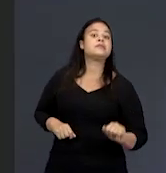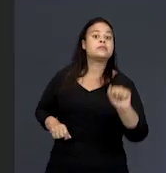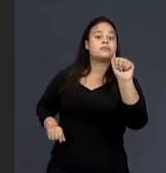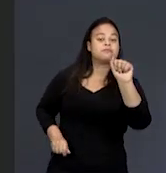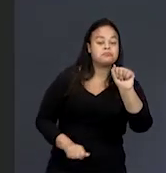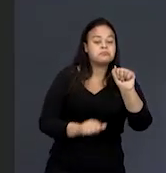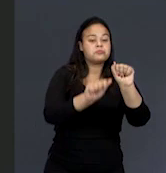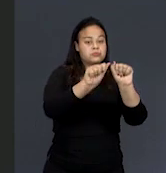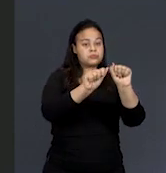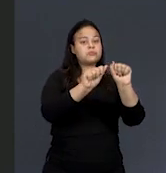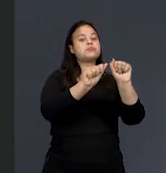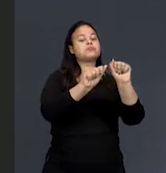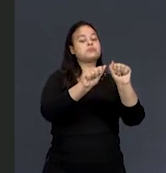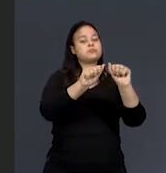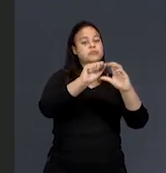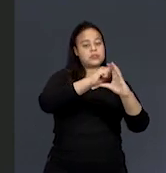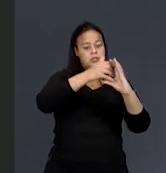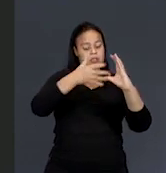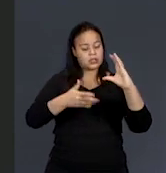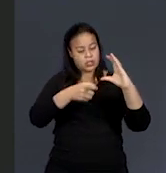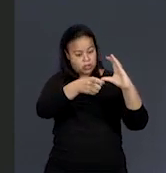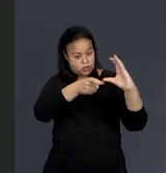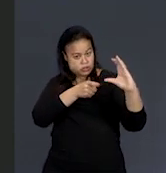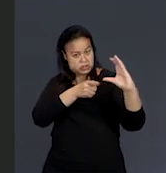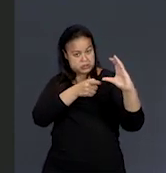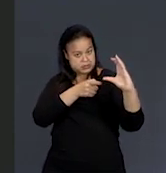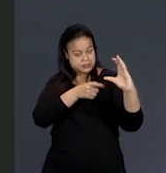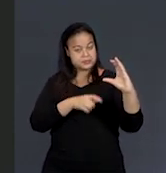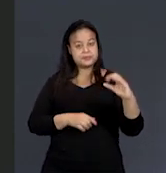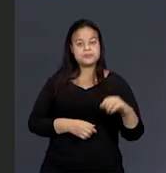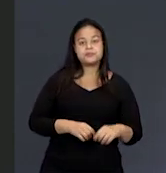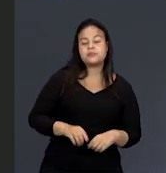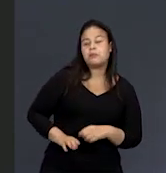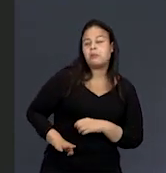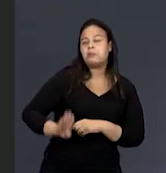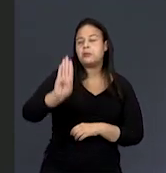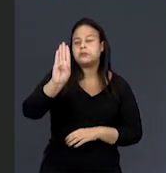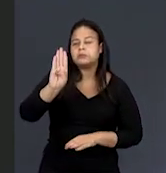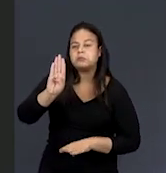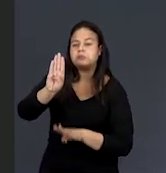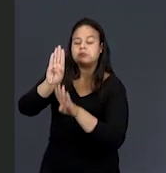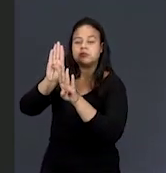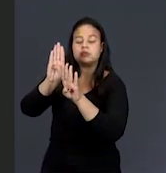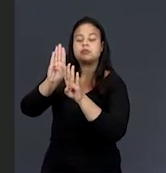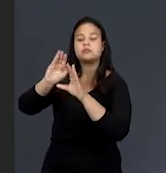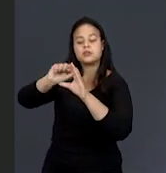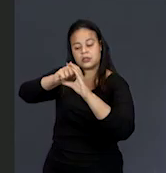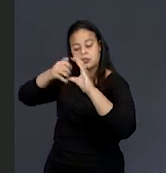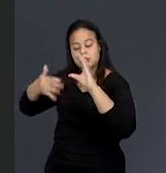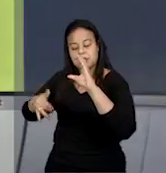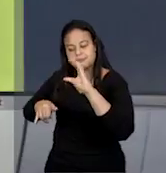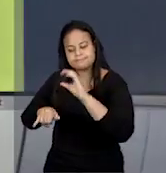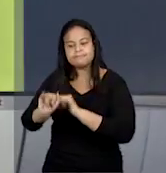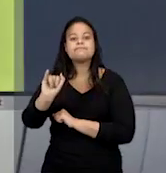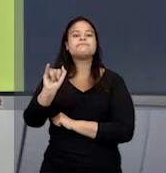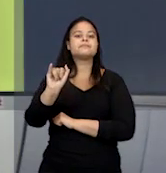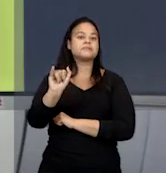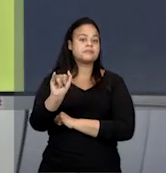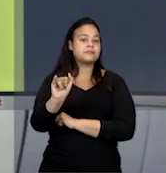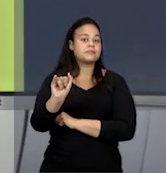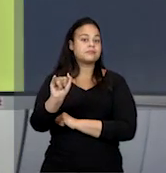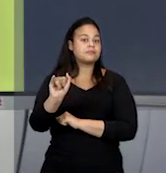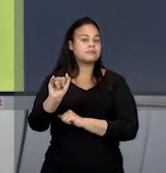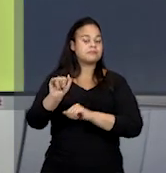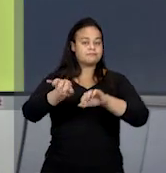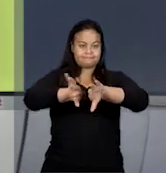é determinado pela característica X, Bzão, Bzinho vai ser determinado a característica Y. Uma